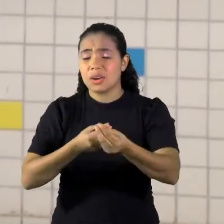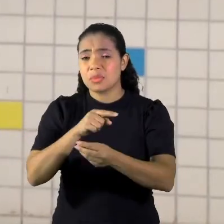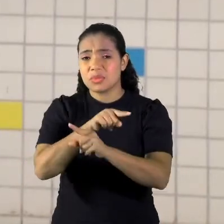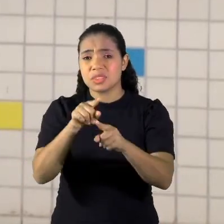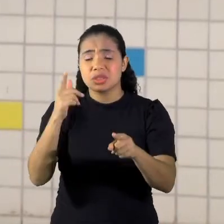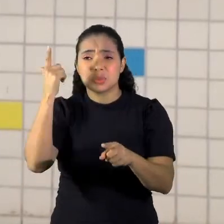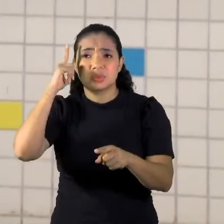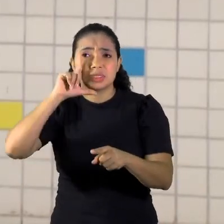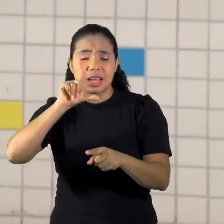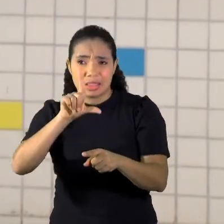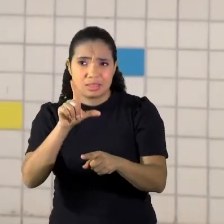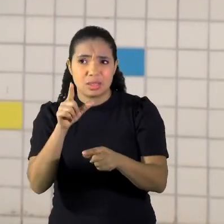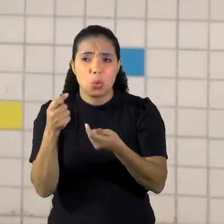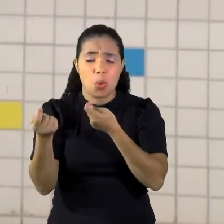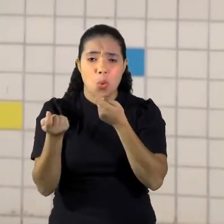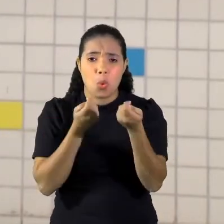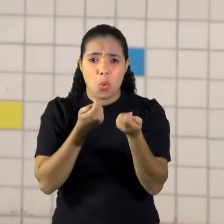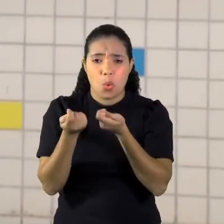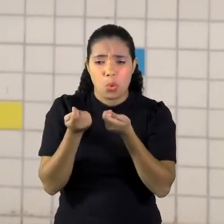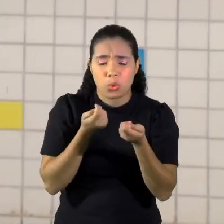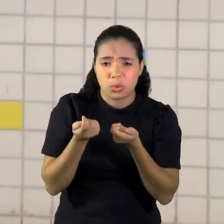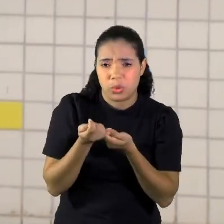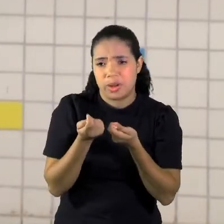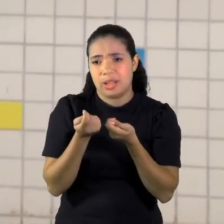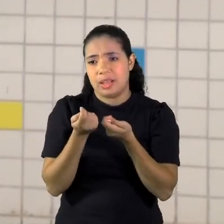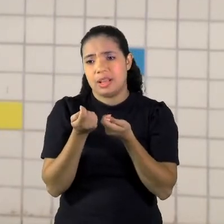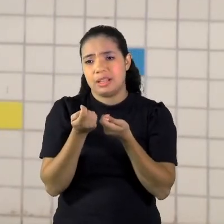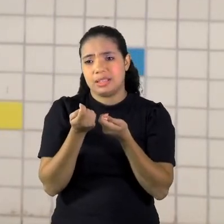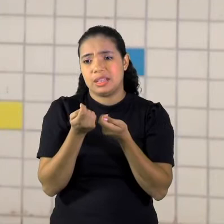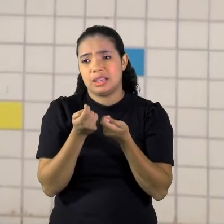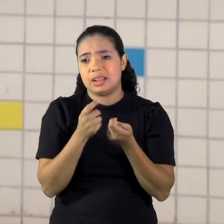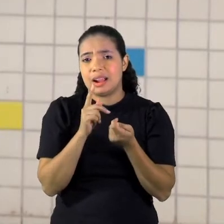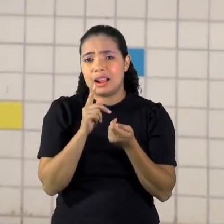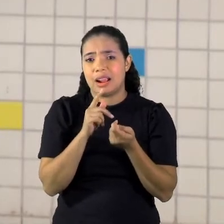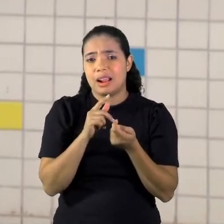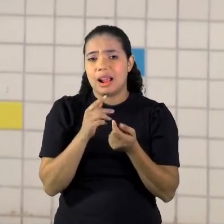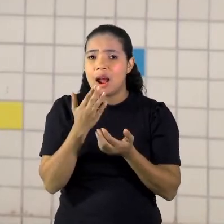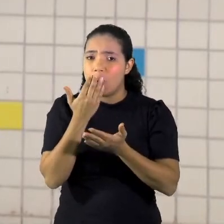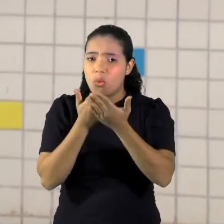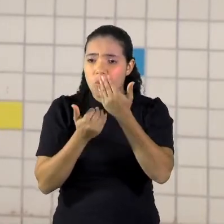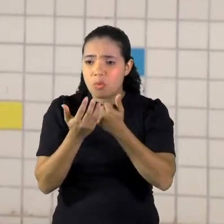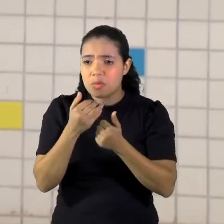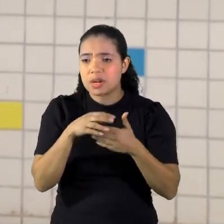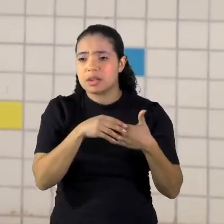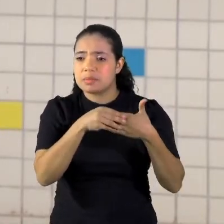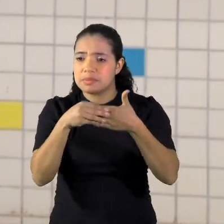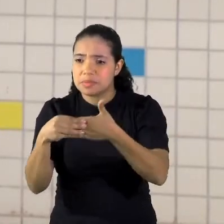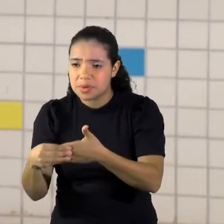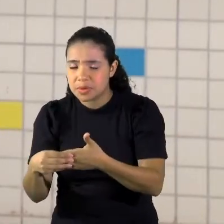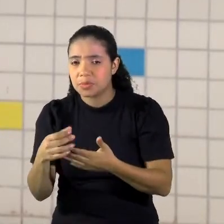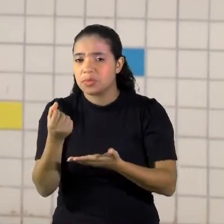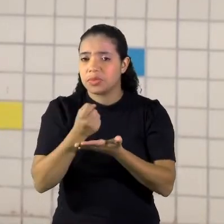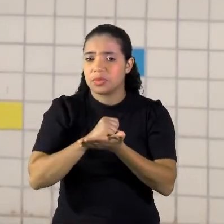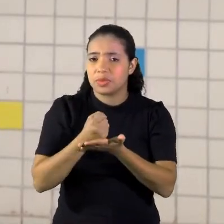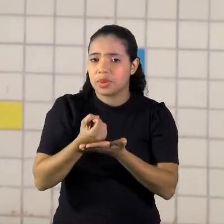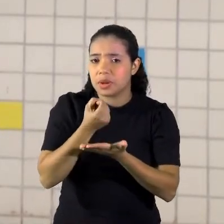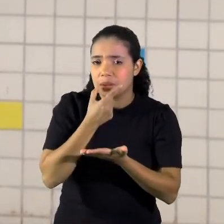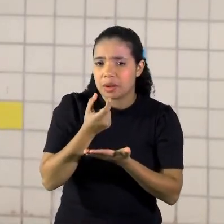então, controlar a chegada dos mantimentos, dos alimentos, dos remédios,